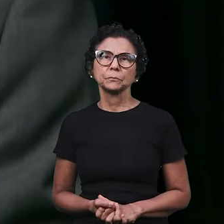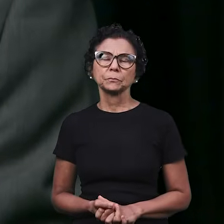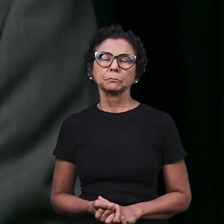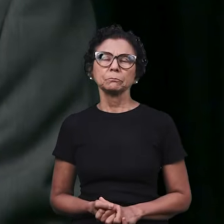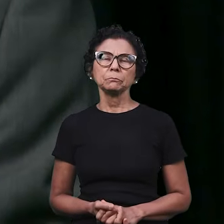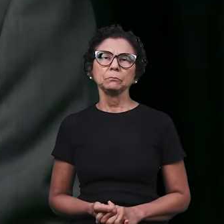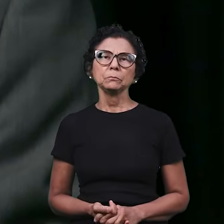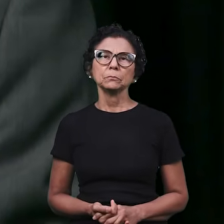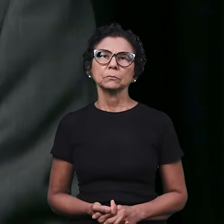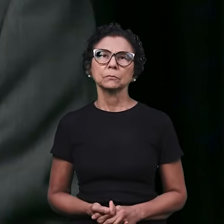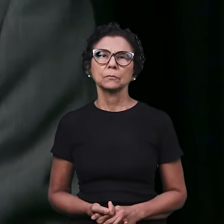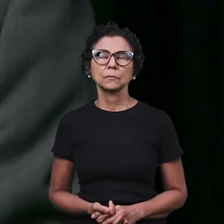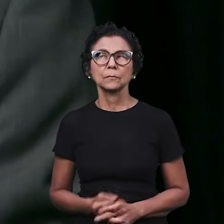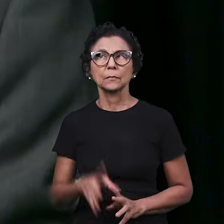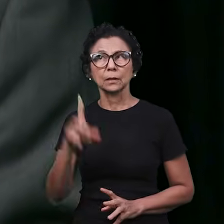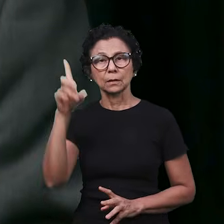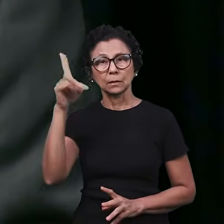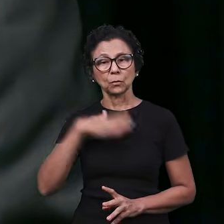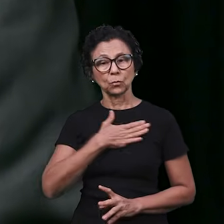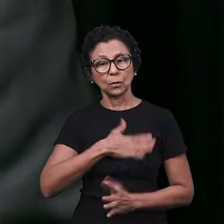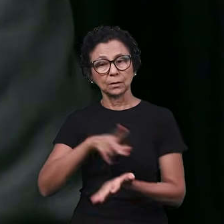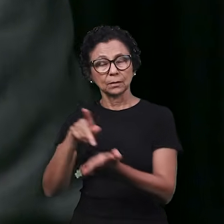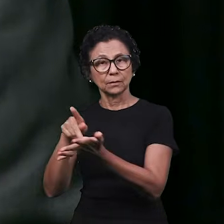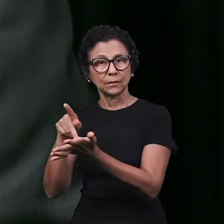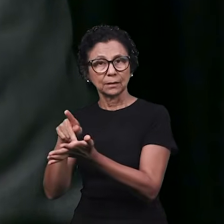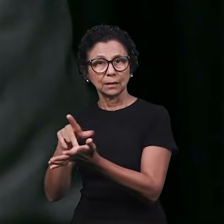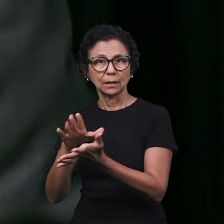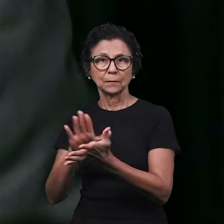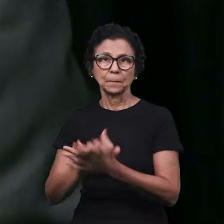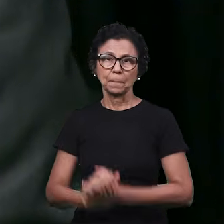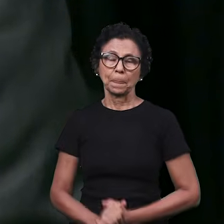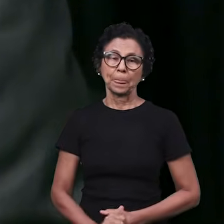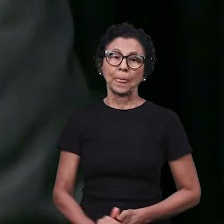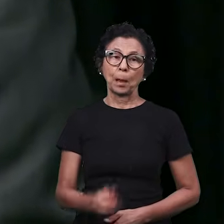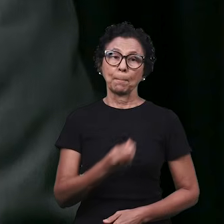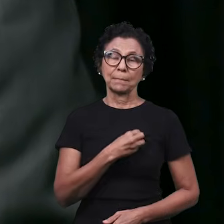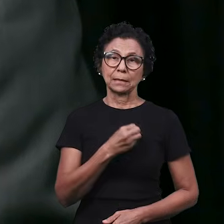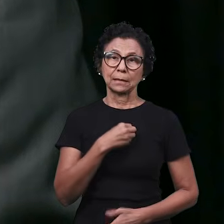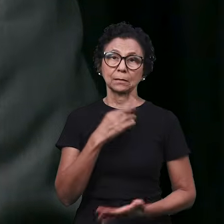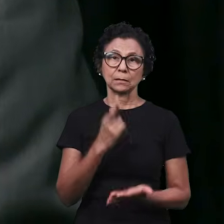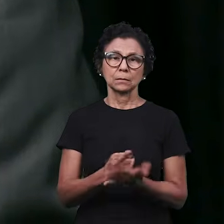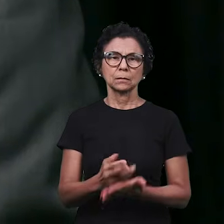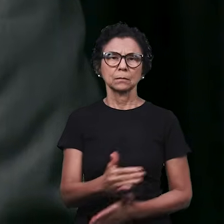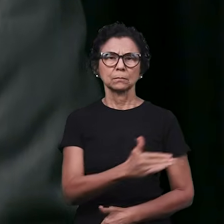essa. A Bíblia diz, há pecados que são para a morte.